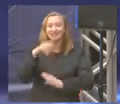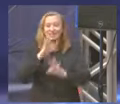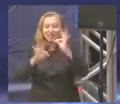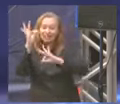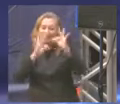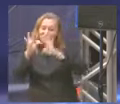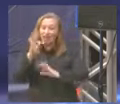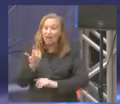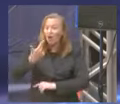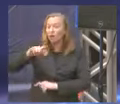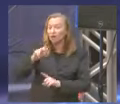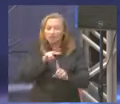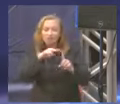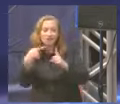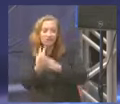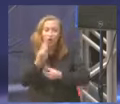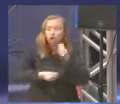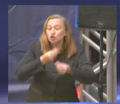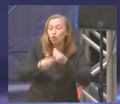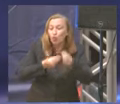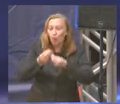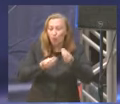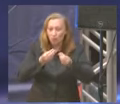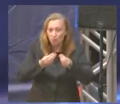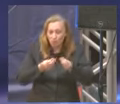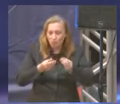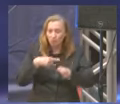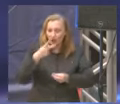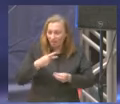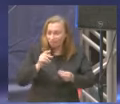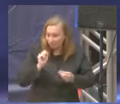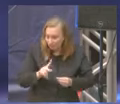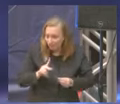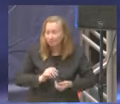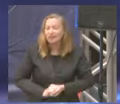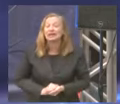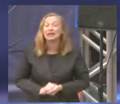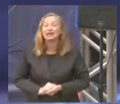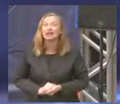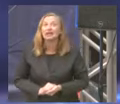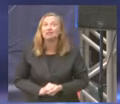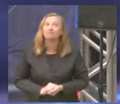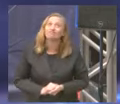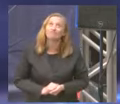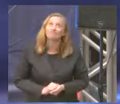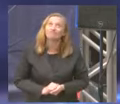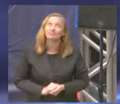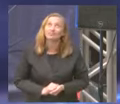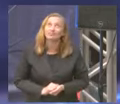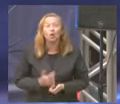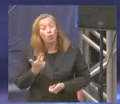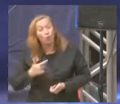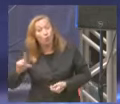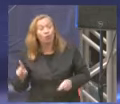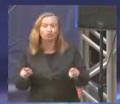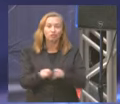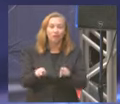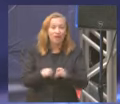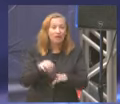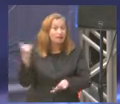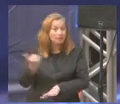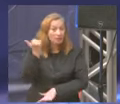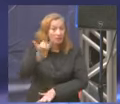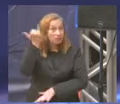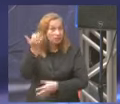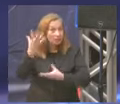um outro ponto de como é que você trazer. Tá? E um outro ponto importante que está